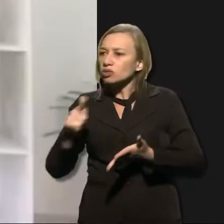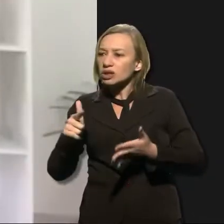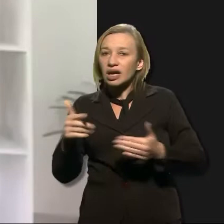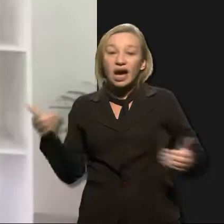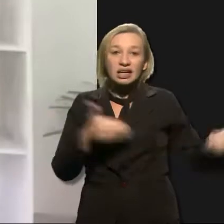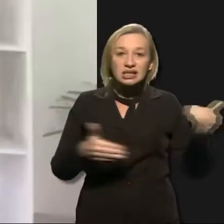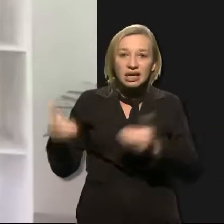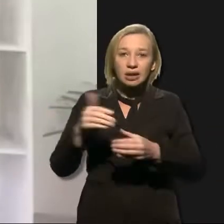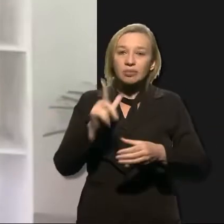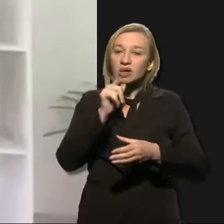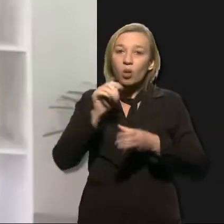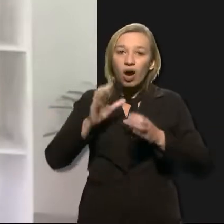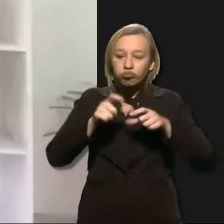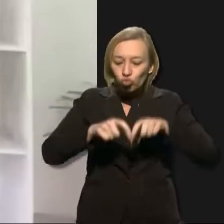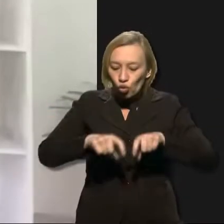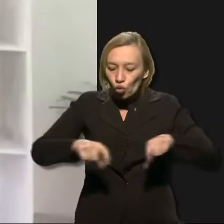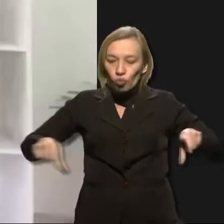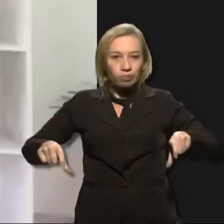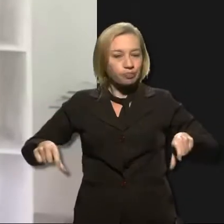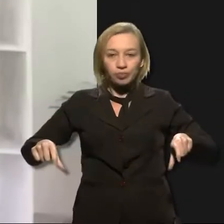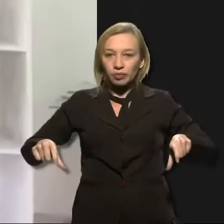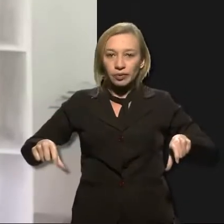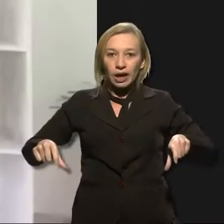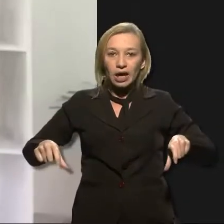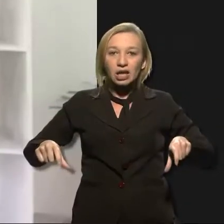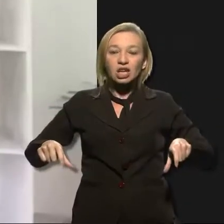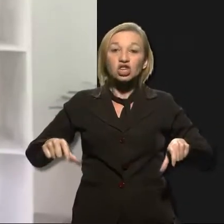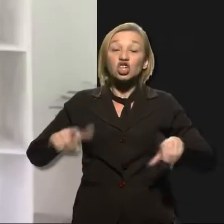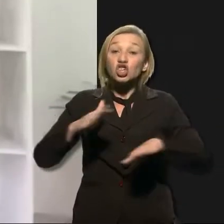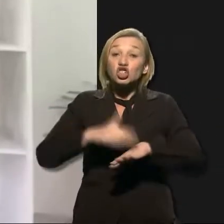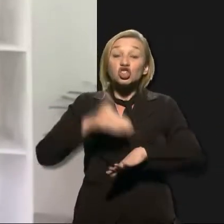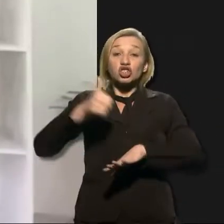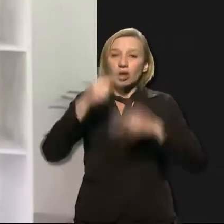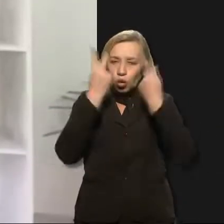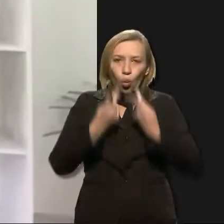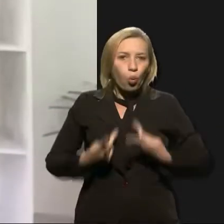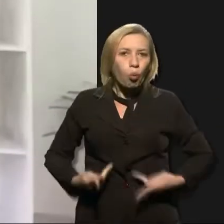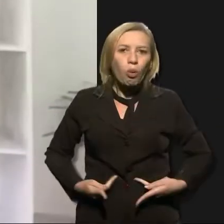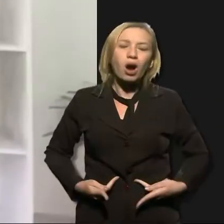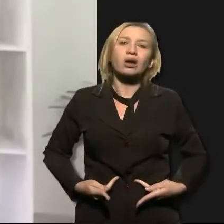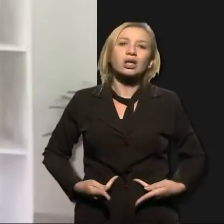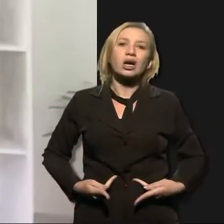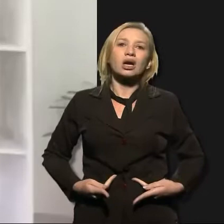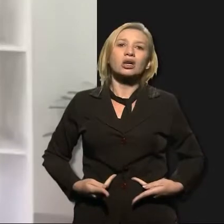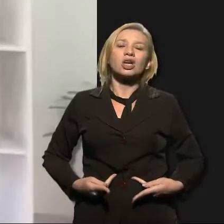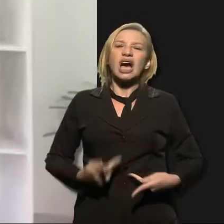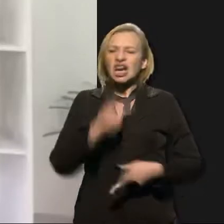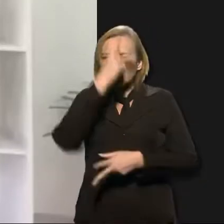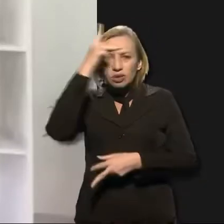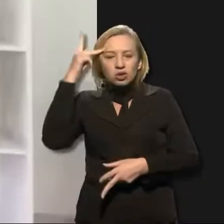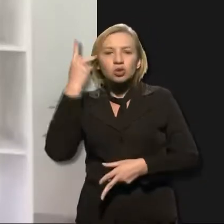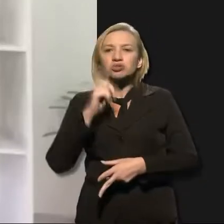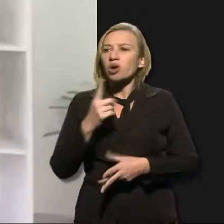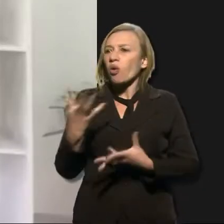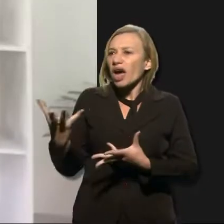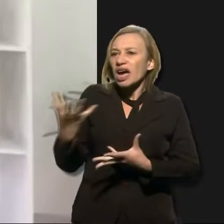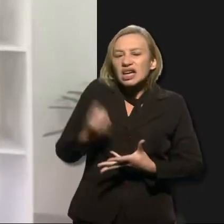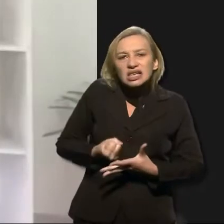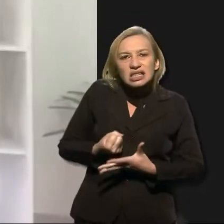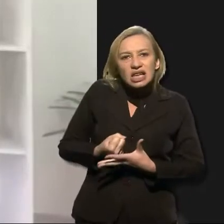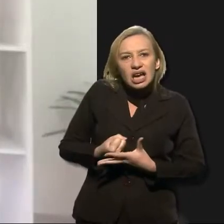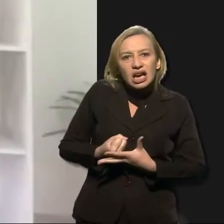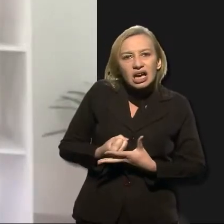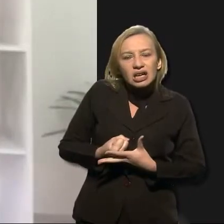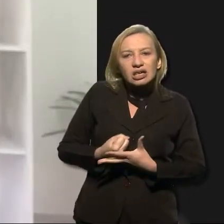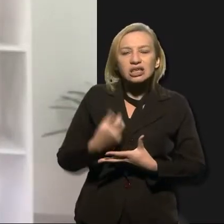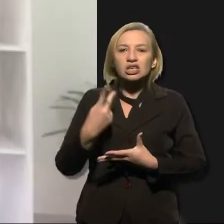não têm acesso a um saneamento básico, com dignidade humana, ou seja, essas pessoas não recebem